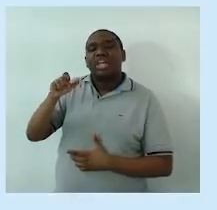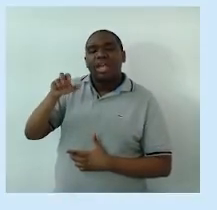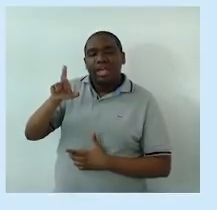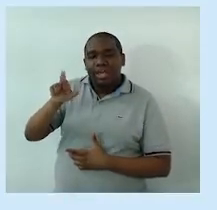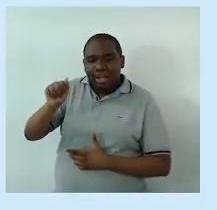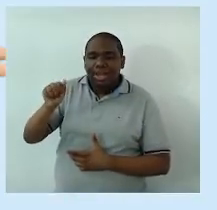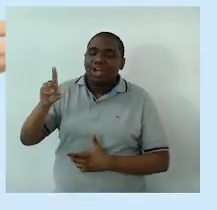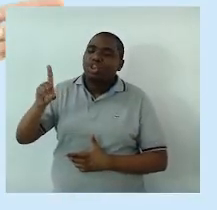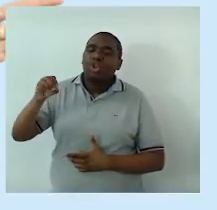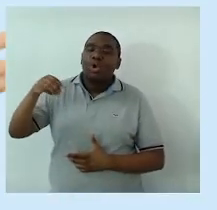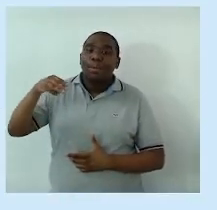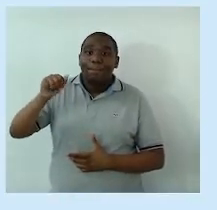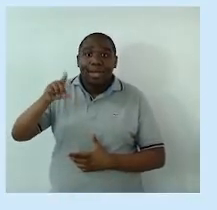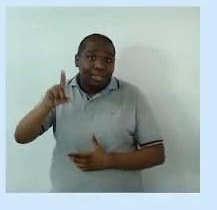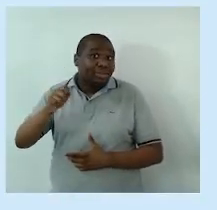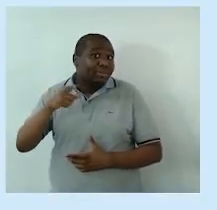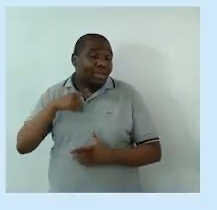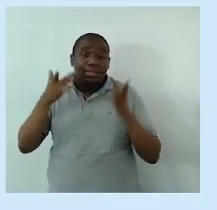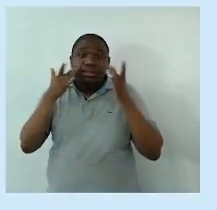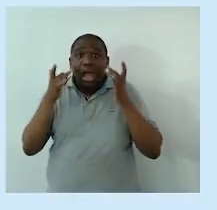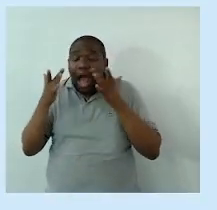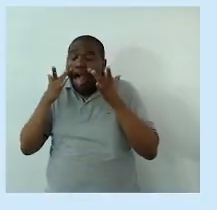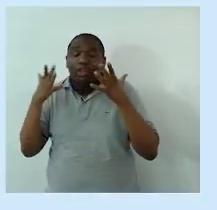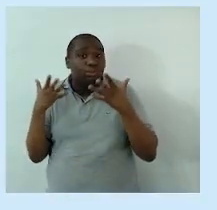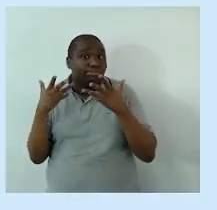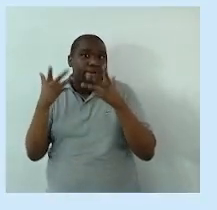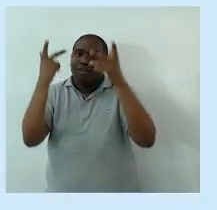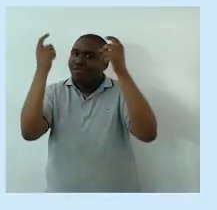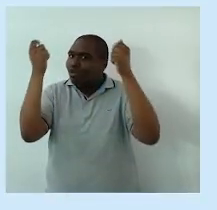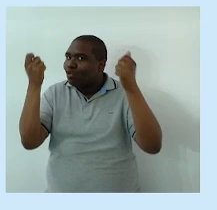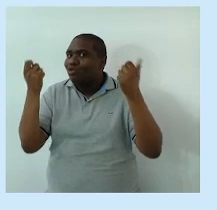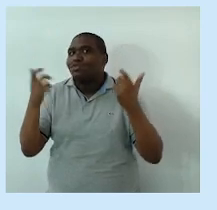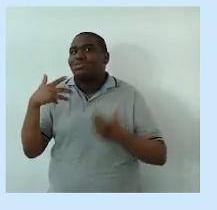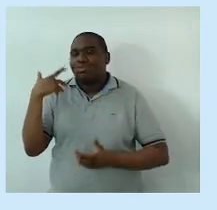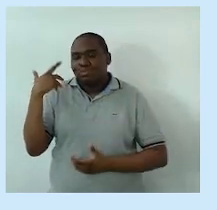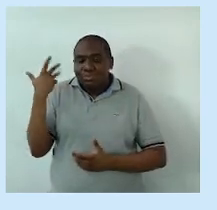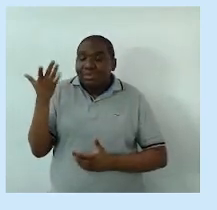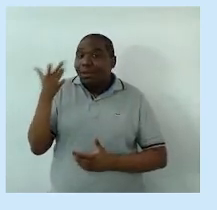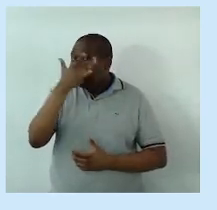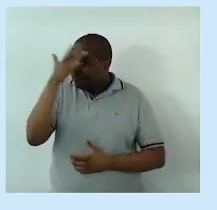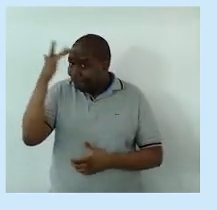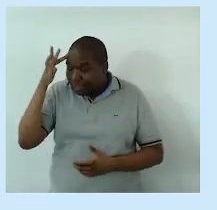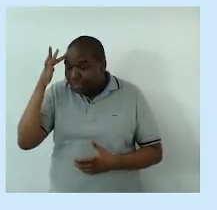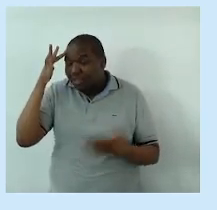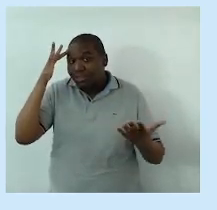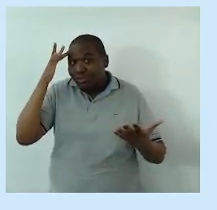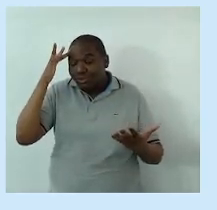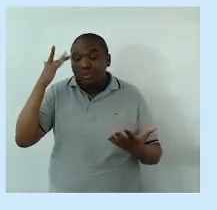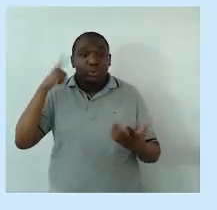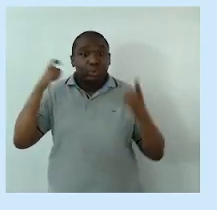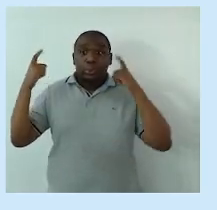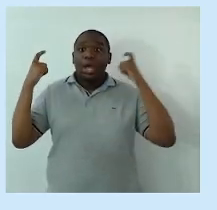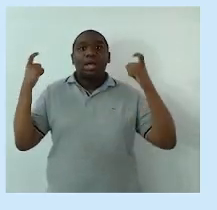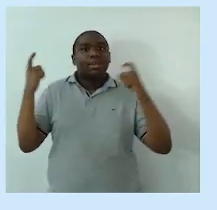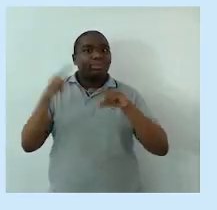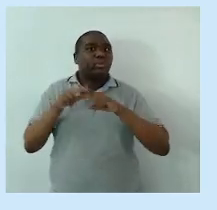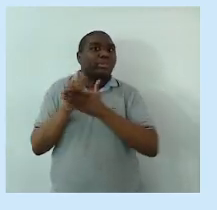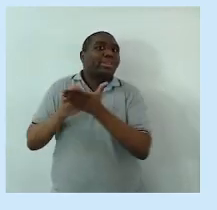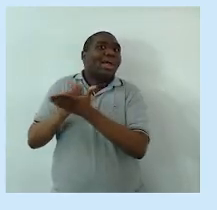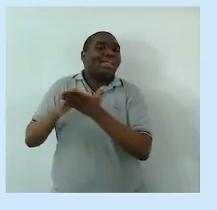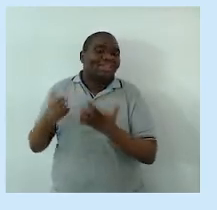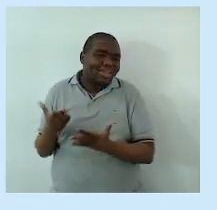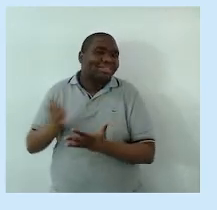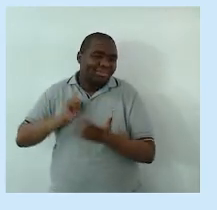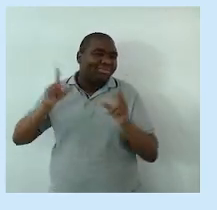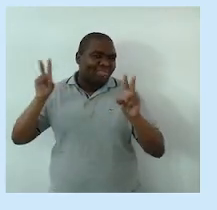grandiosas e geniais, né? Tanto de pessoas, Muito Barulho por Nada, por exemplo,